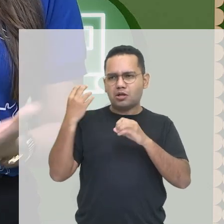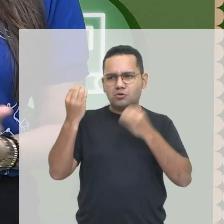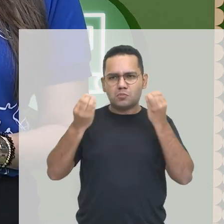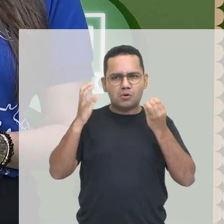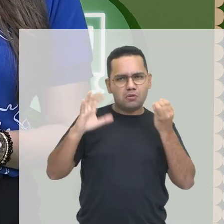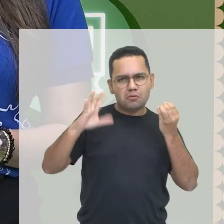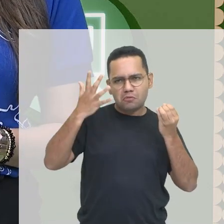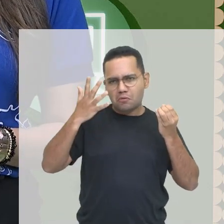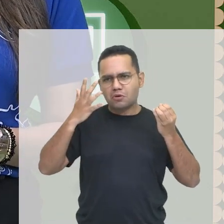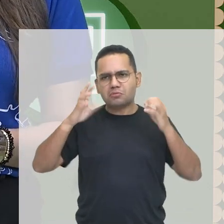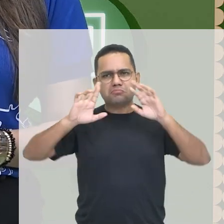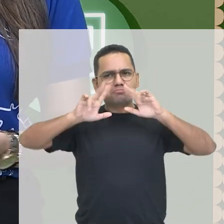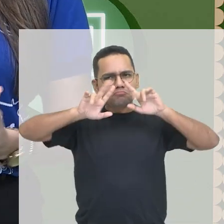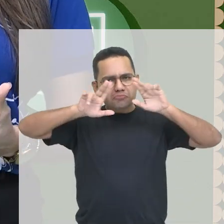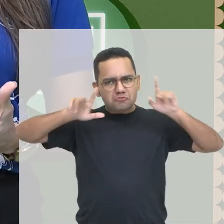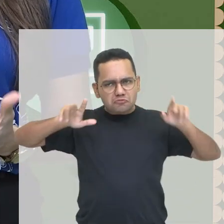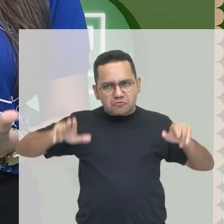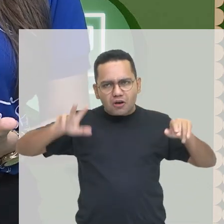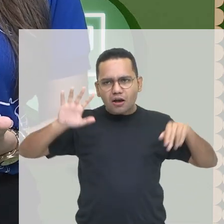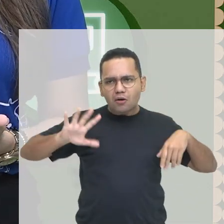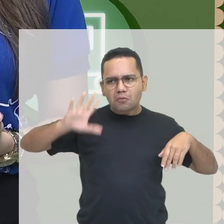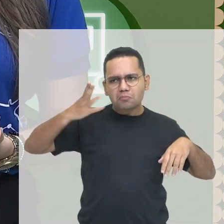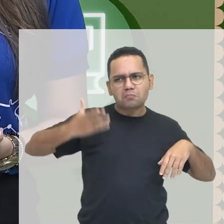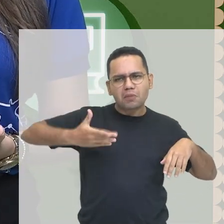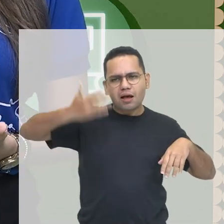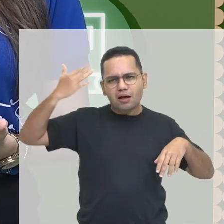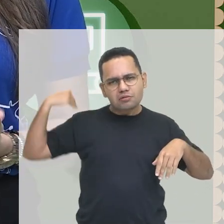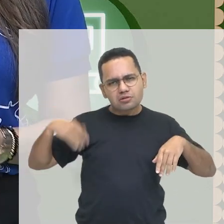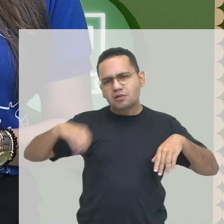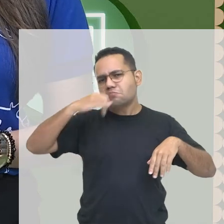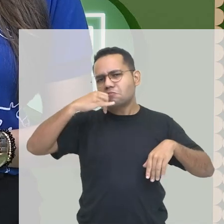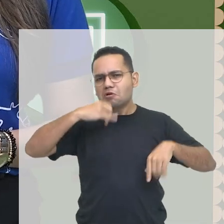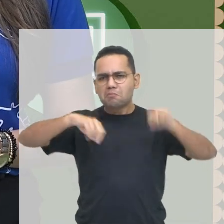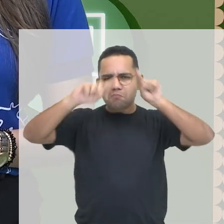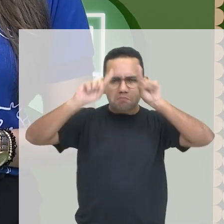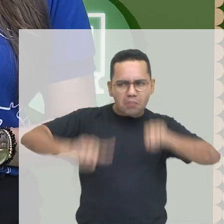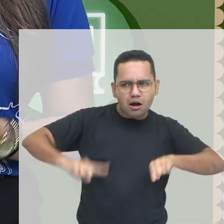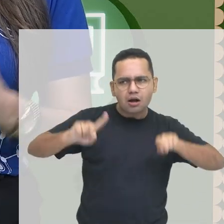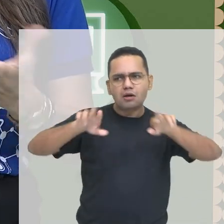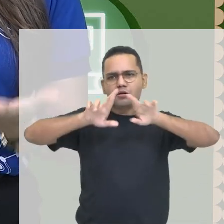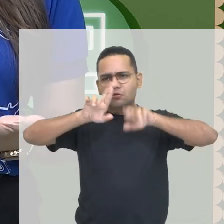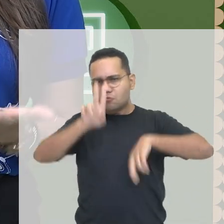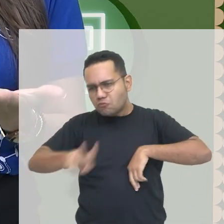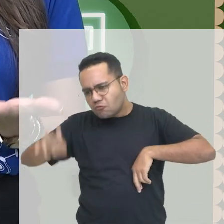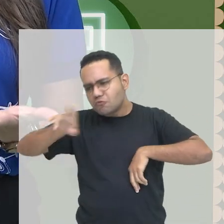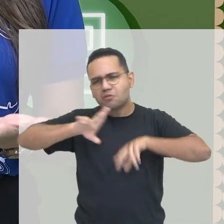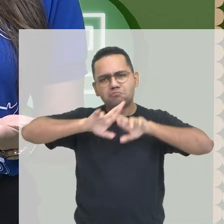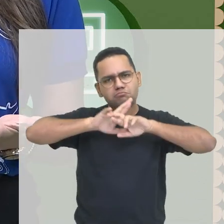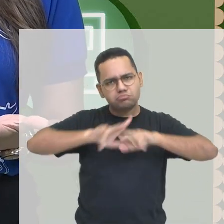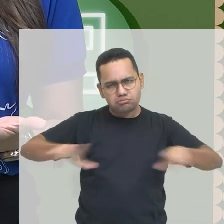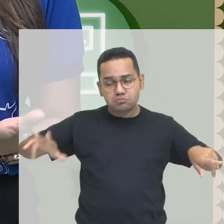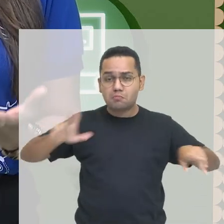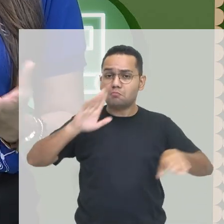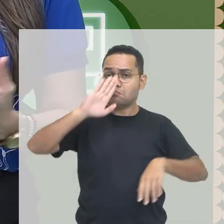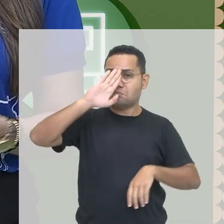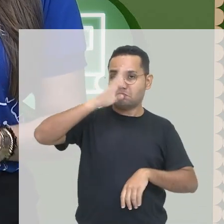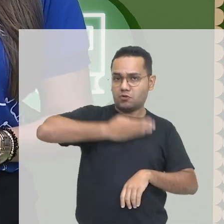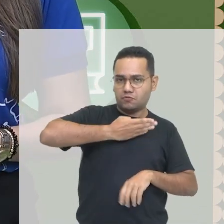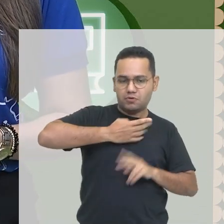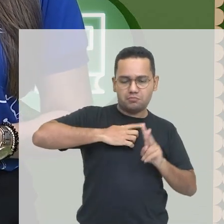partir daquela atmosfera primitiva, com descargas elétricas e raios ultravioletas, eles conseguiram comprovar